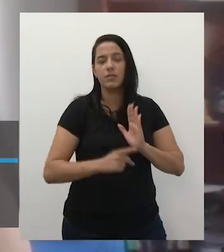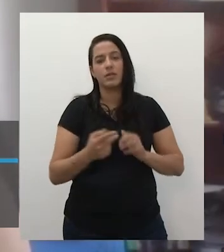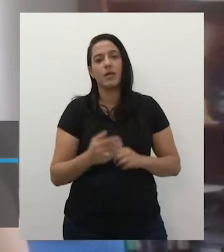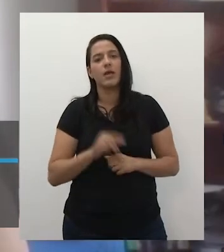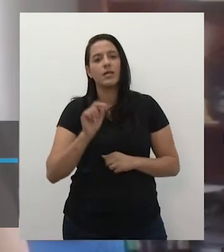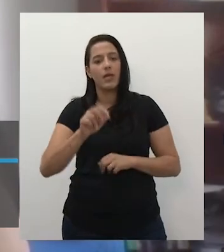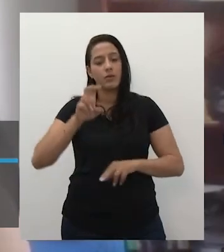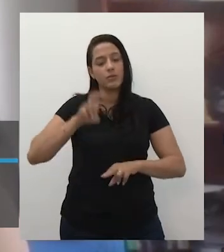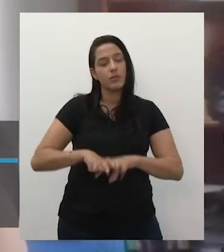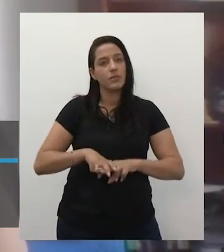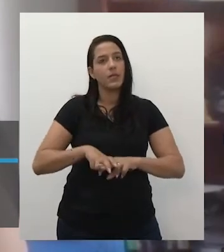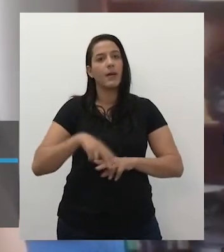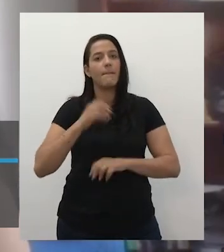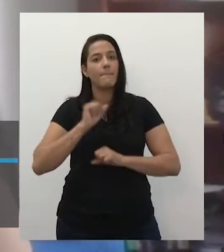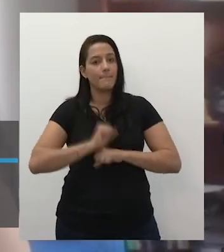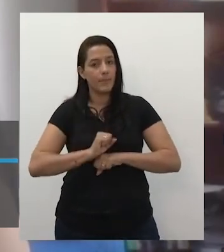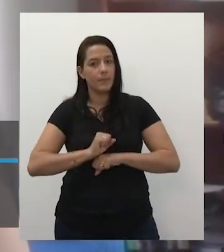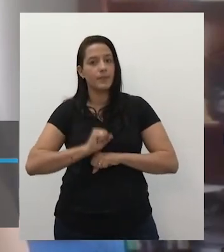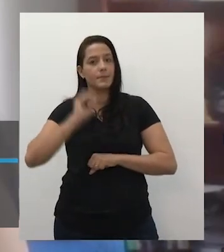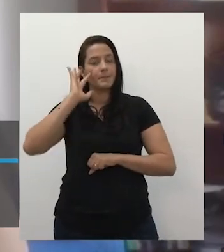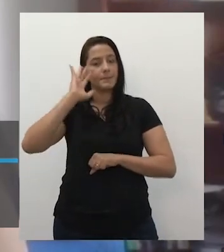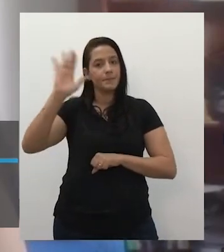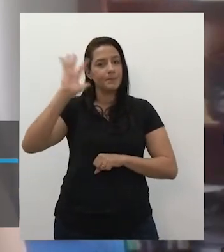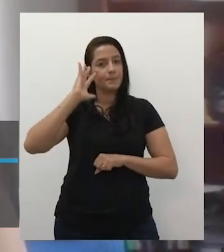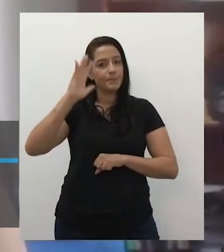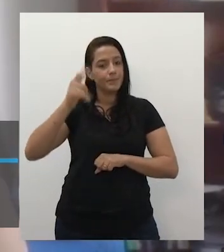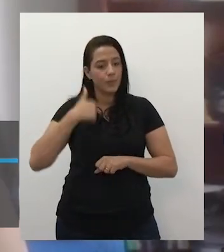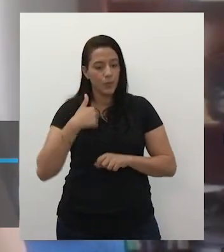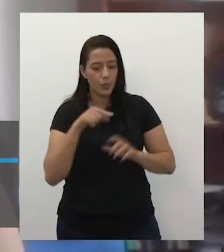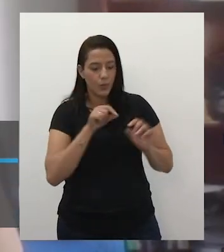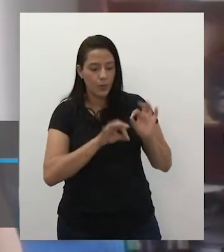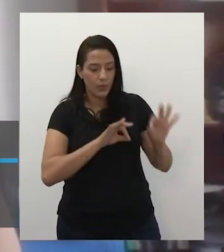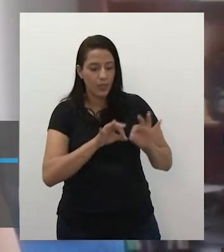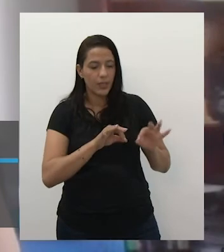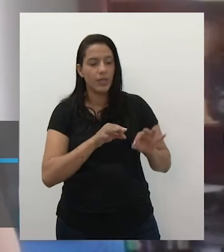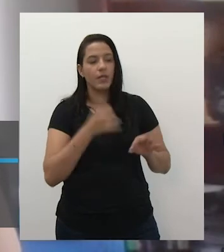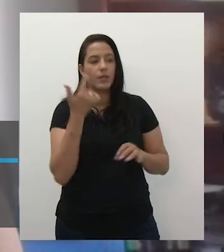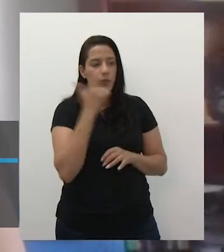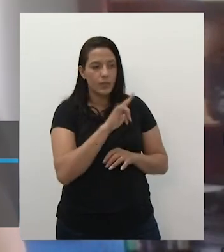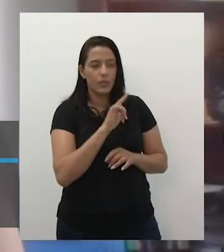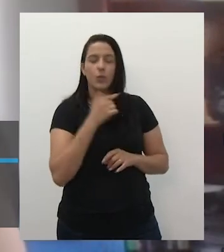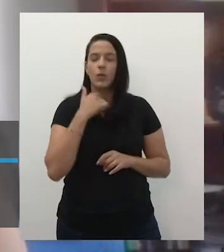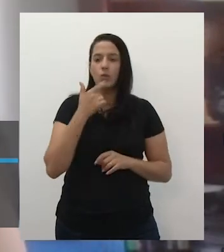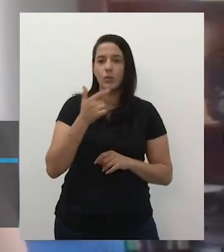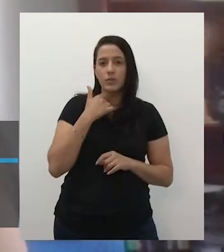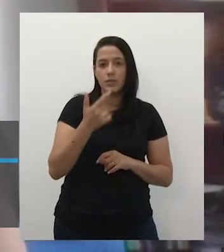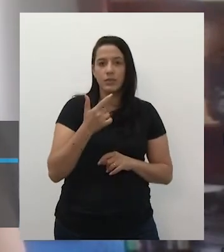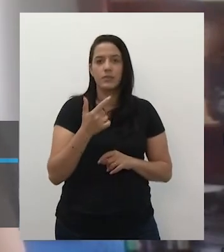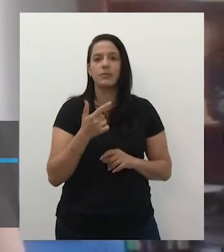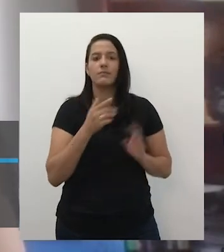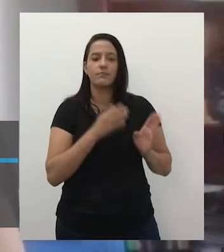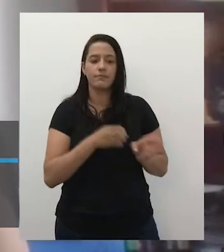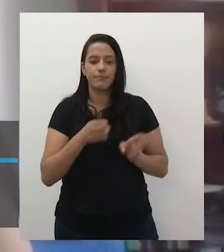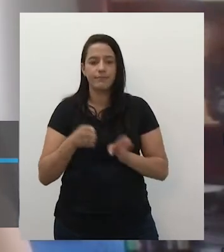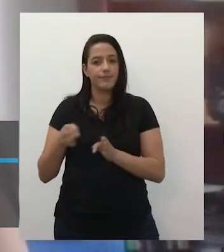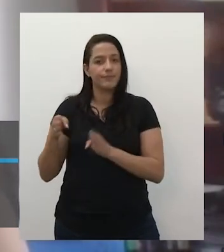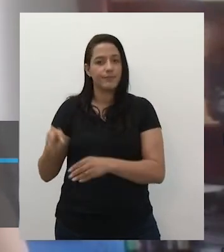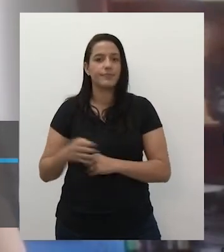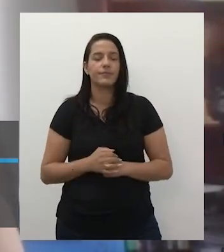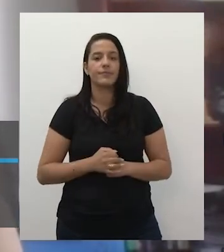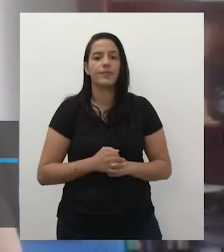mais, coisas que a gente faz que são legais, né? Então, eu estou vendo aí que a Terezinha, com o tempo, ela foi observando, né?